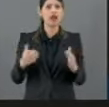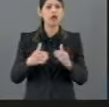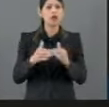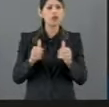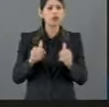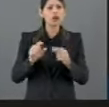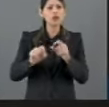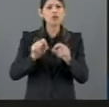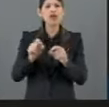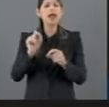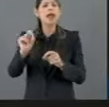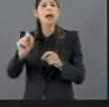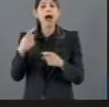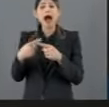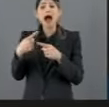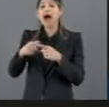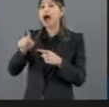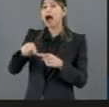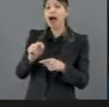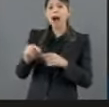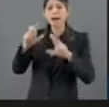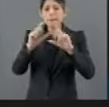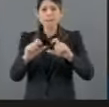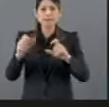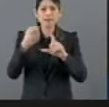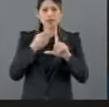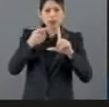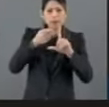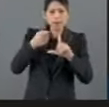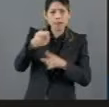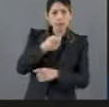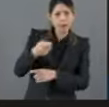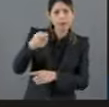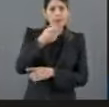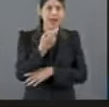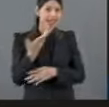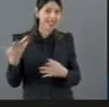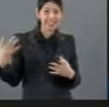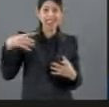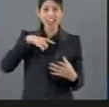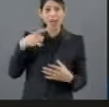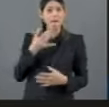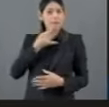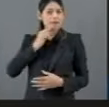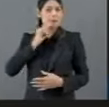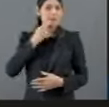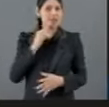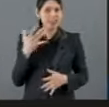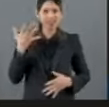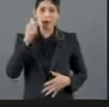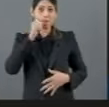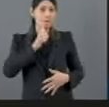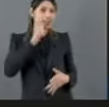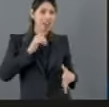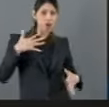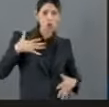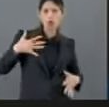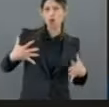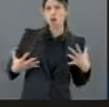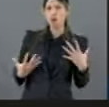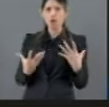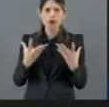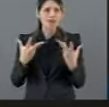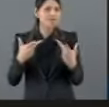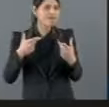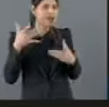a mídia faz. Ela associa bebida com mulheres bonitas, maravilhosas, né? E aí eu quero ser uma. E aí